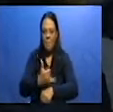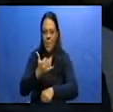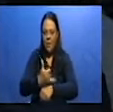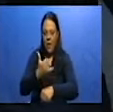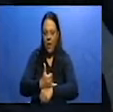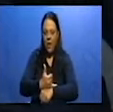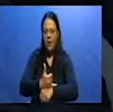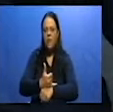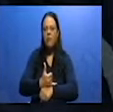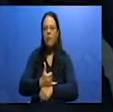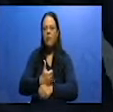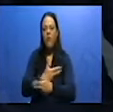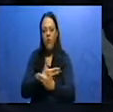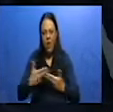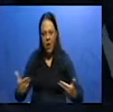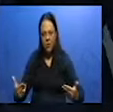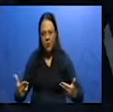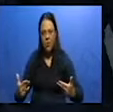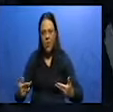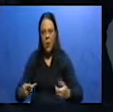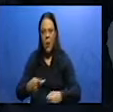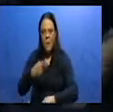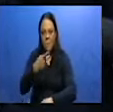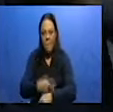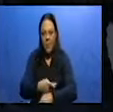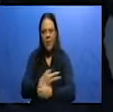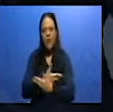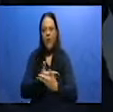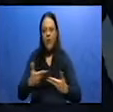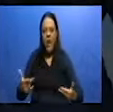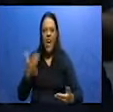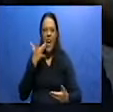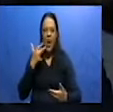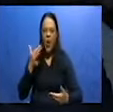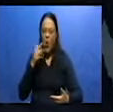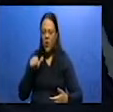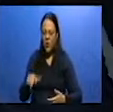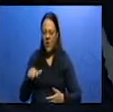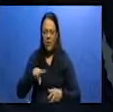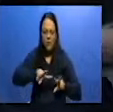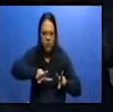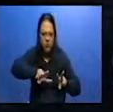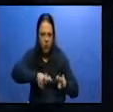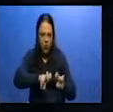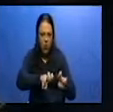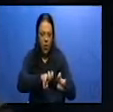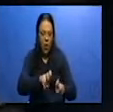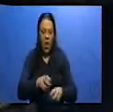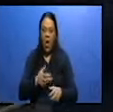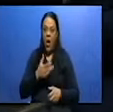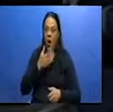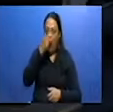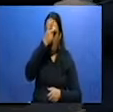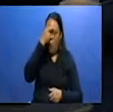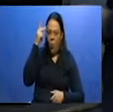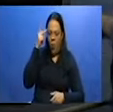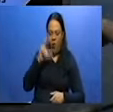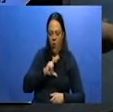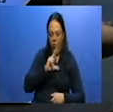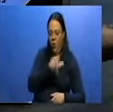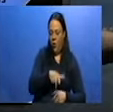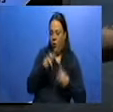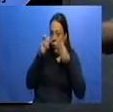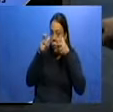Um prato cheio para os portugueses, né? Que vieram ao mundo para caçar ouro e prata, né, pessoal?